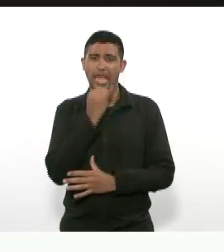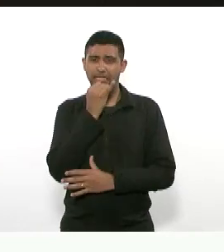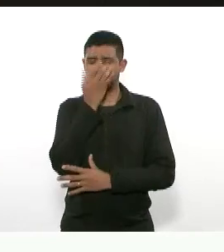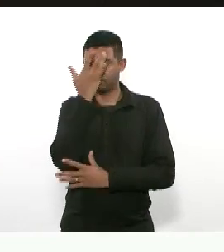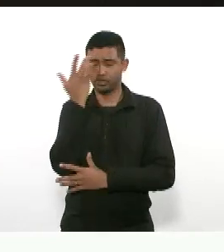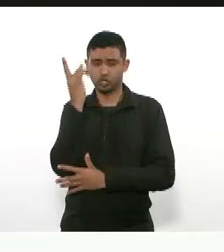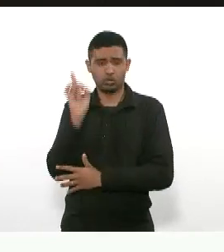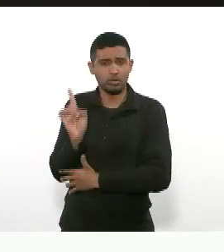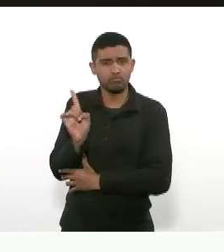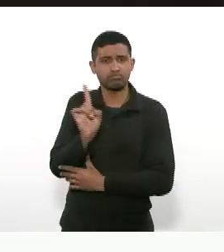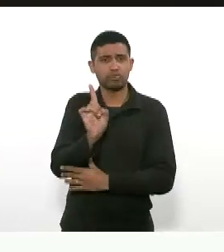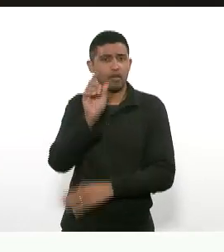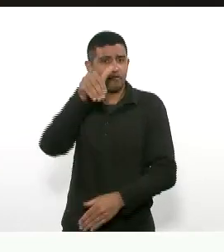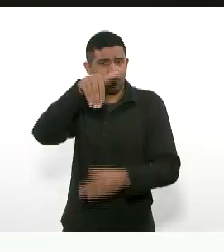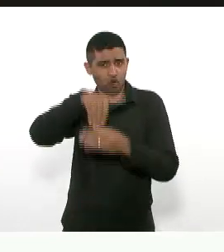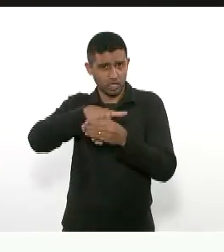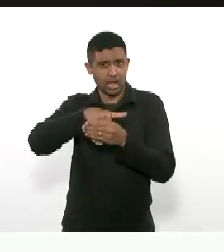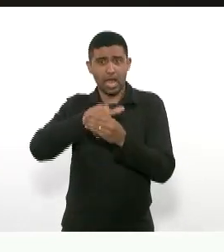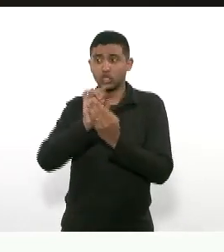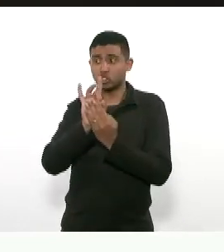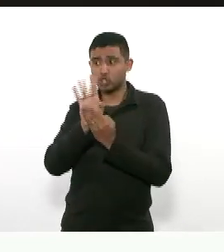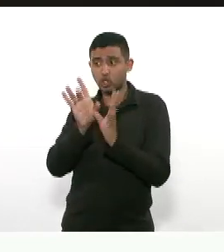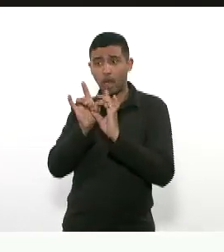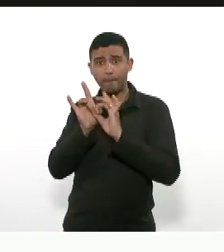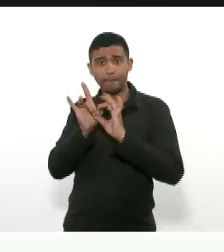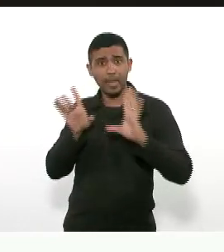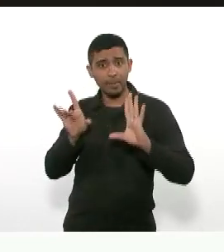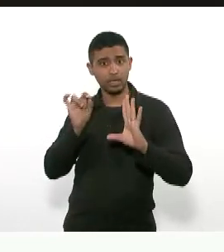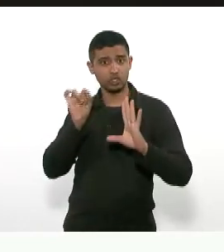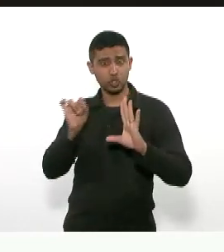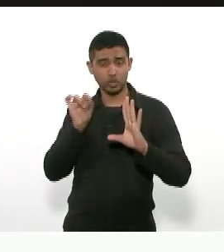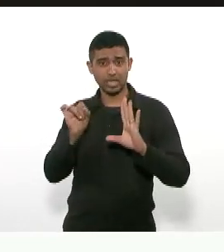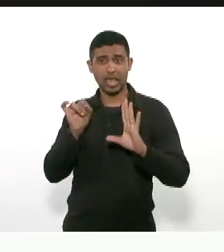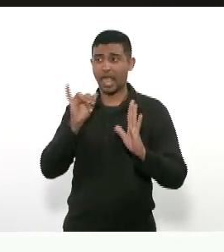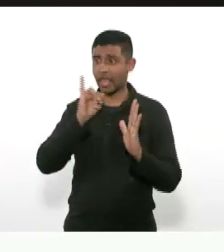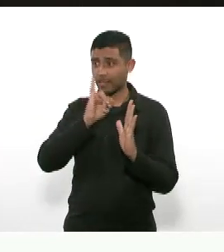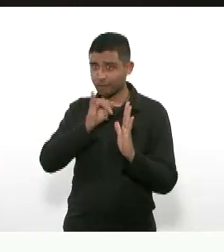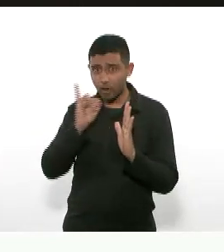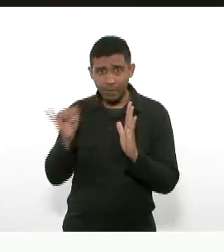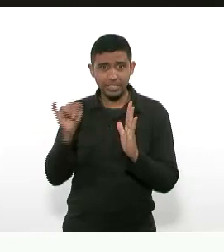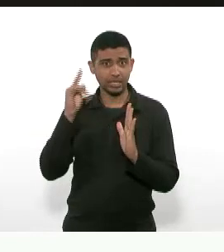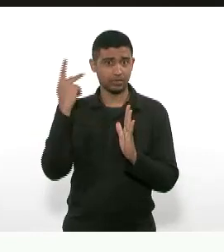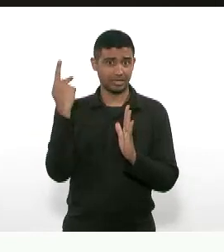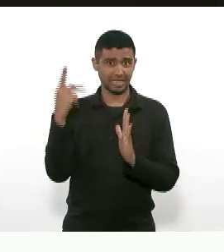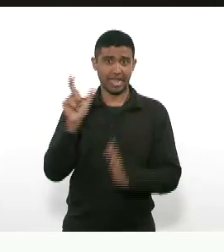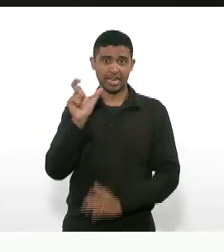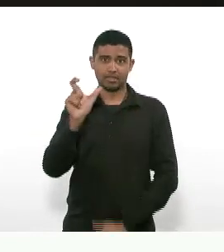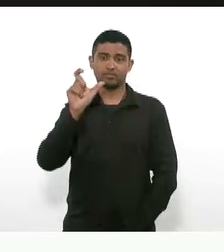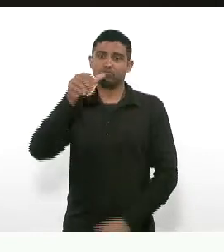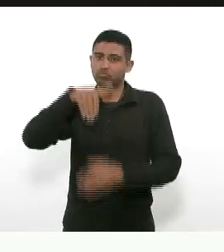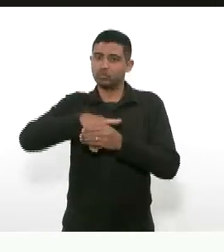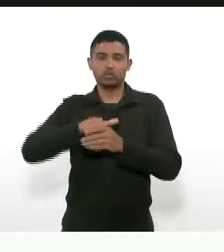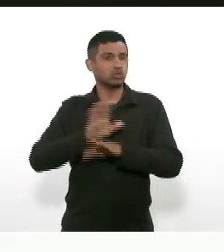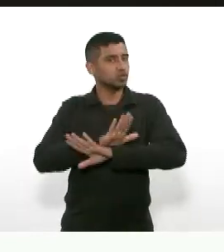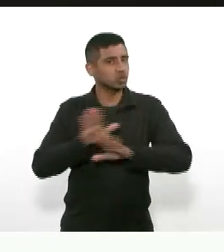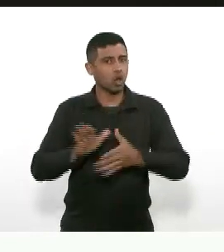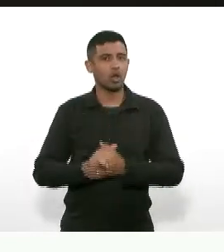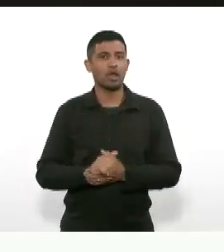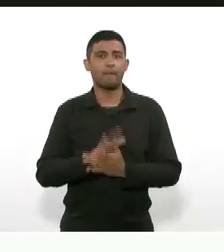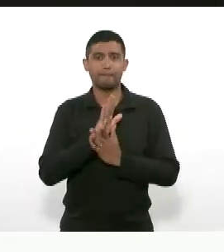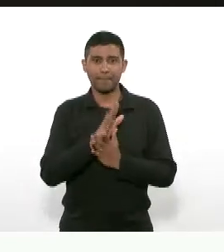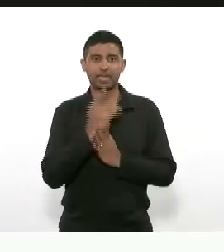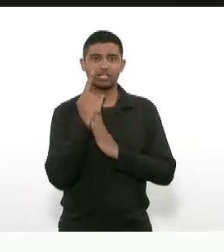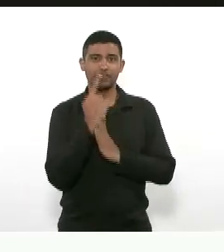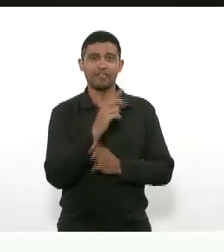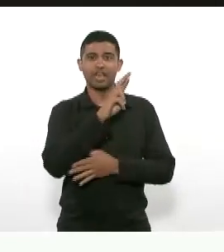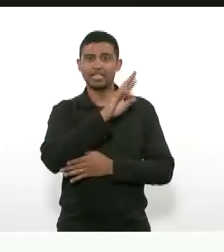votar, só teria a permissão para os dados daquele título eleitoral. Para a Receita Federal,